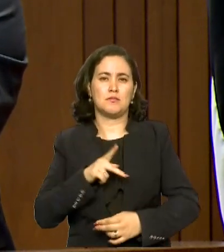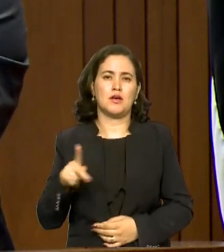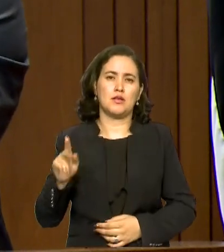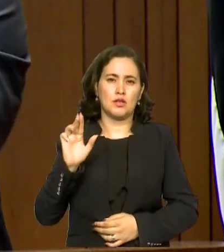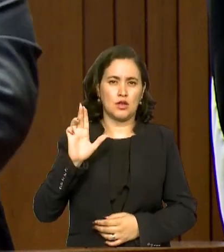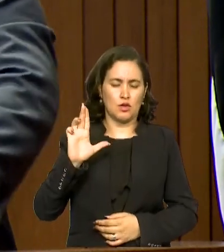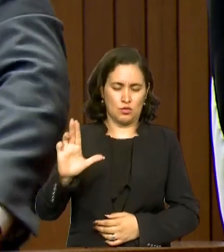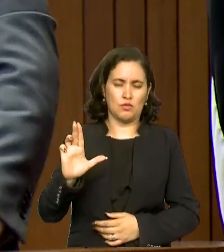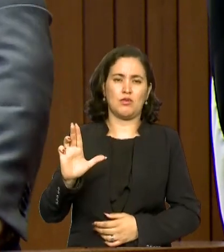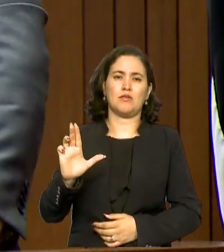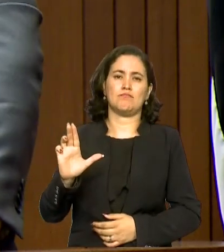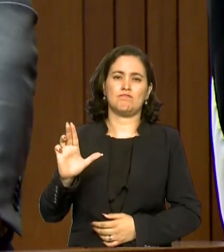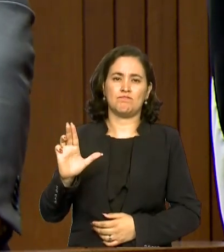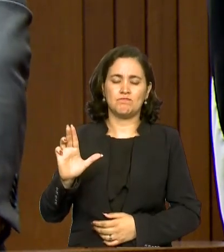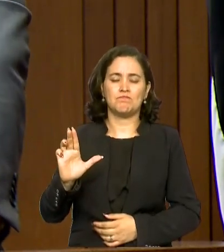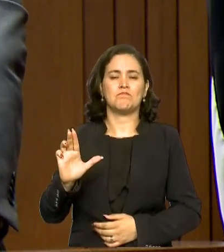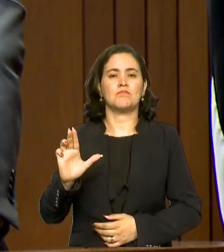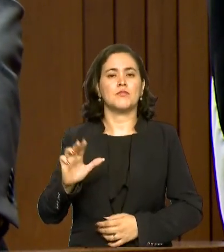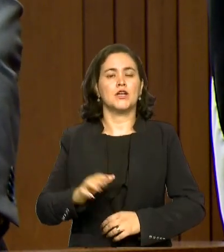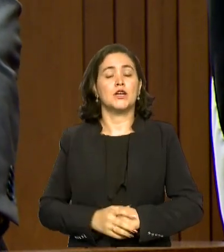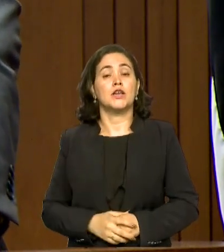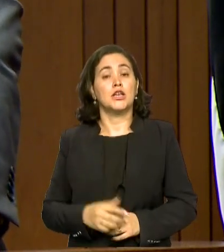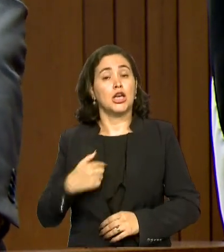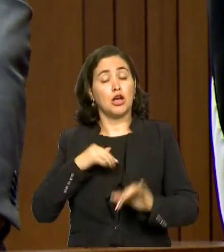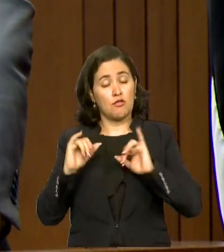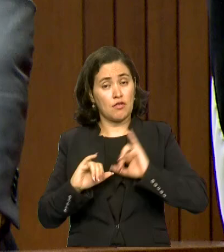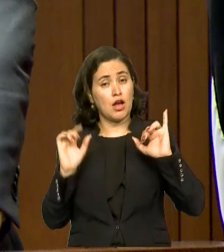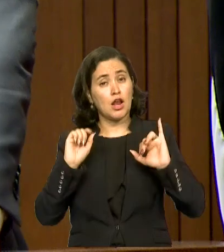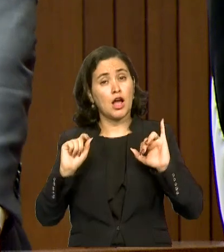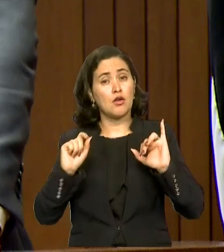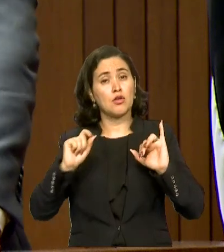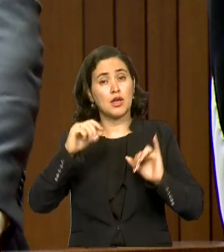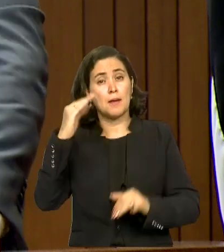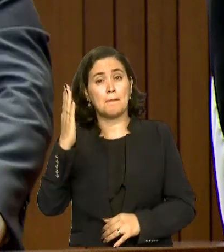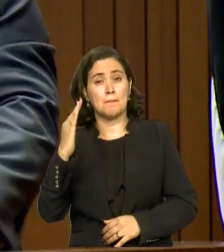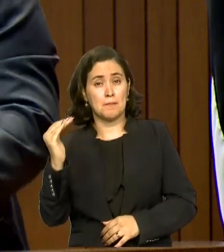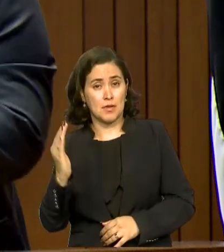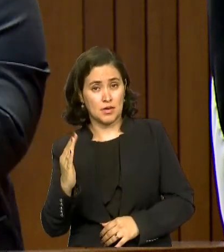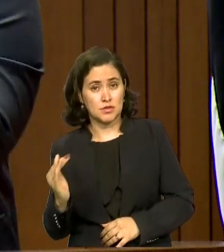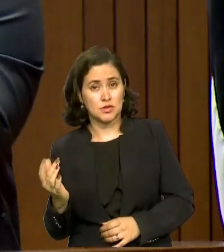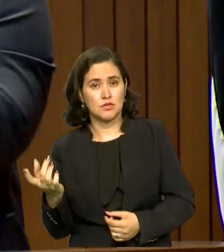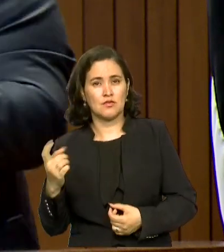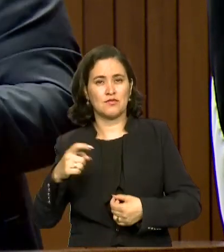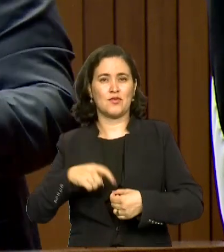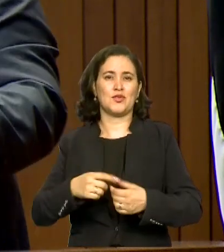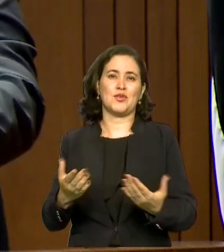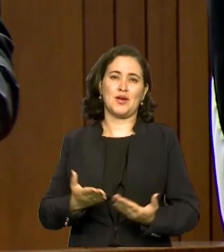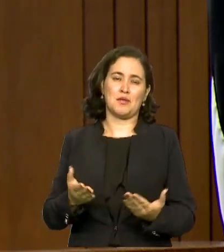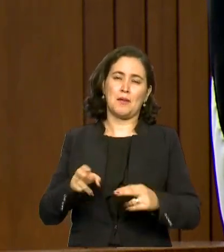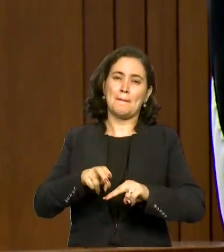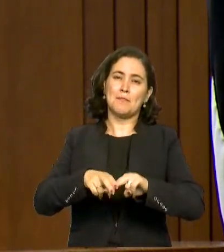Brasil voltou, eu digo isso de peito aberto e eu digo também mais, é por isso que eu fiz o L. Meu muito obrigado.